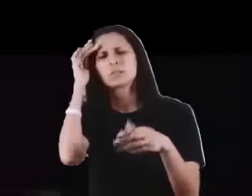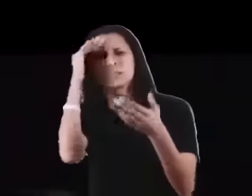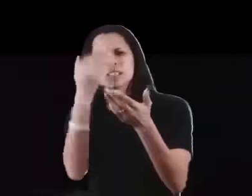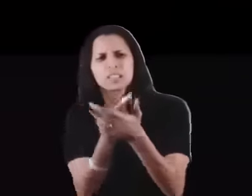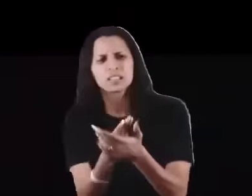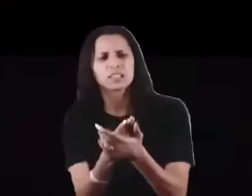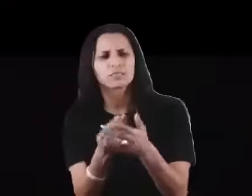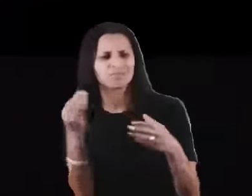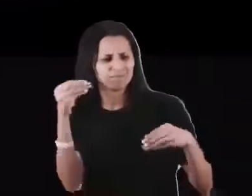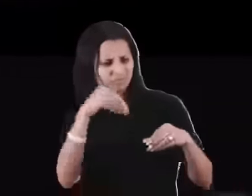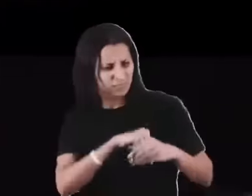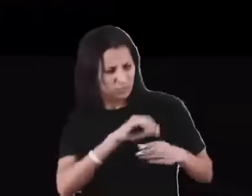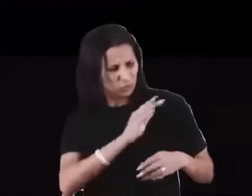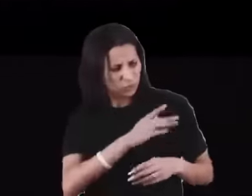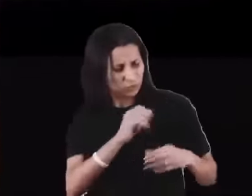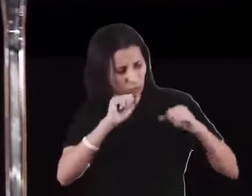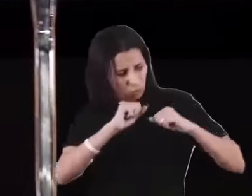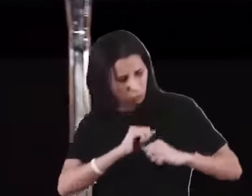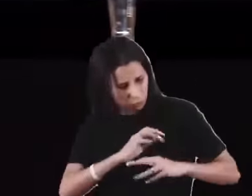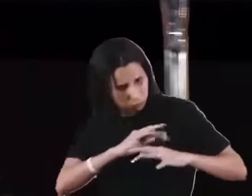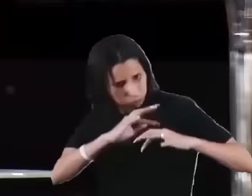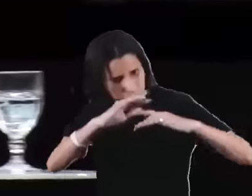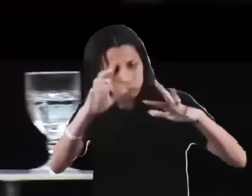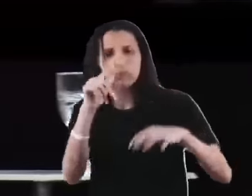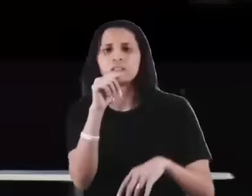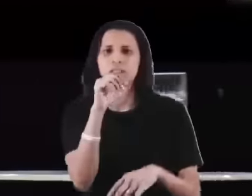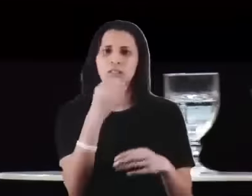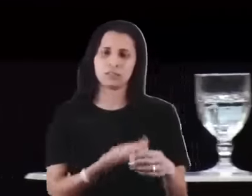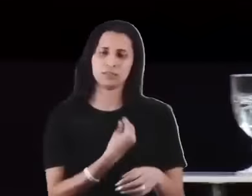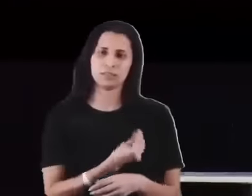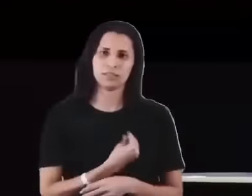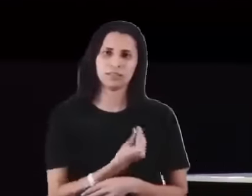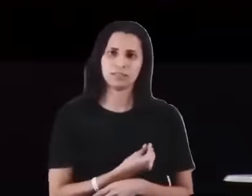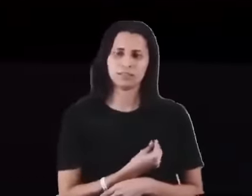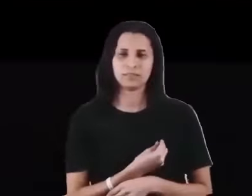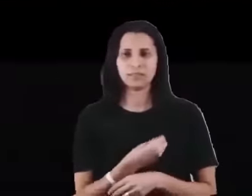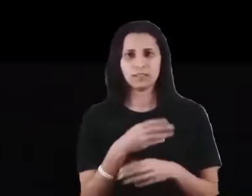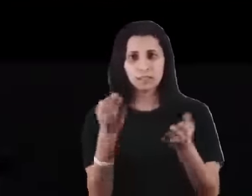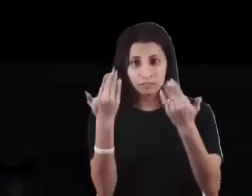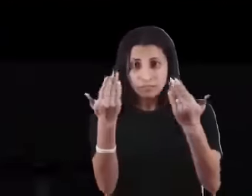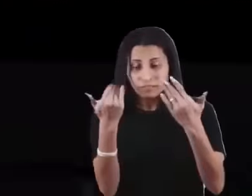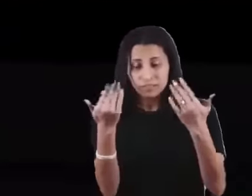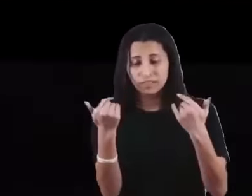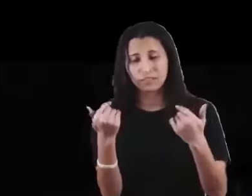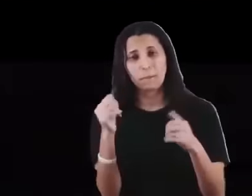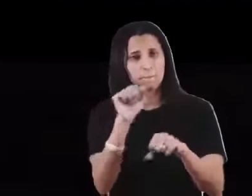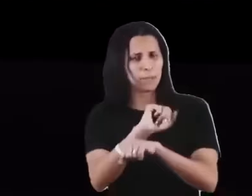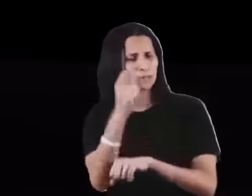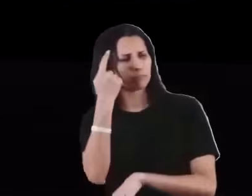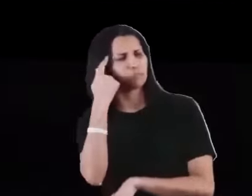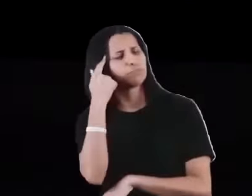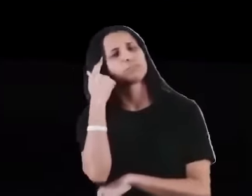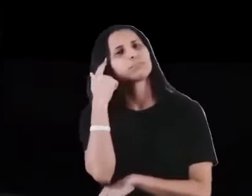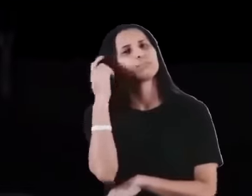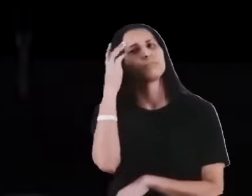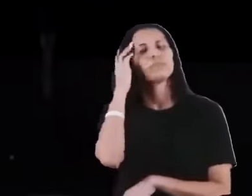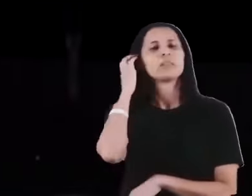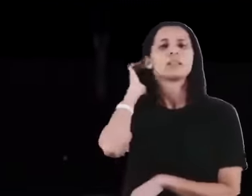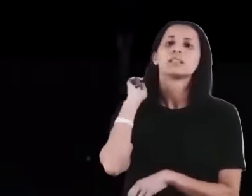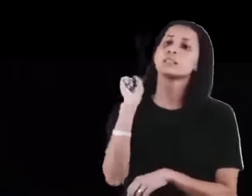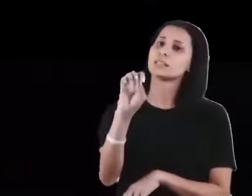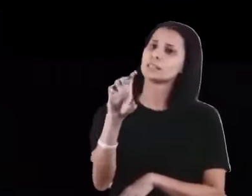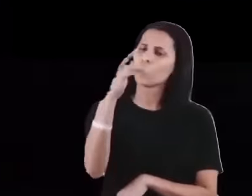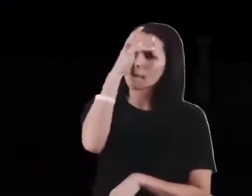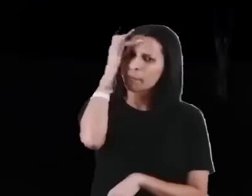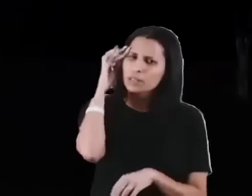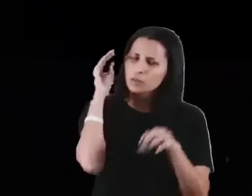fluirão rios de águas vivas e vamos viajar um pouquinho para comigo e pensam quando alguém